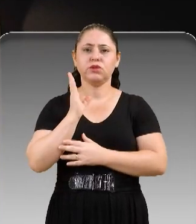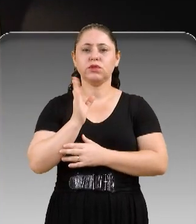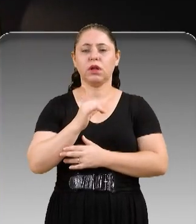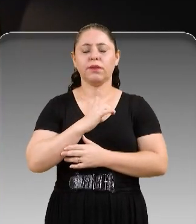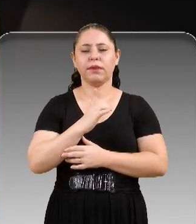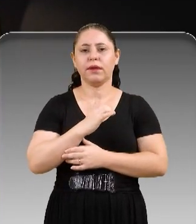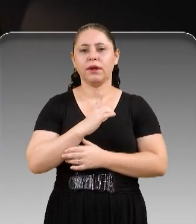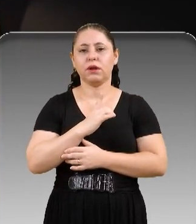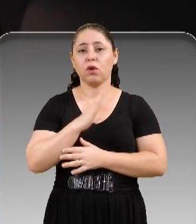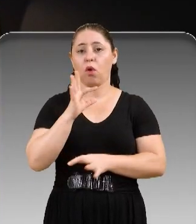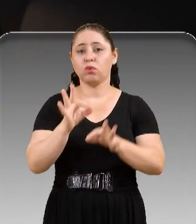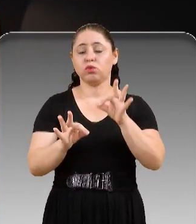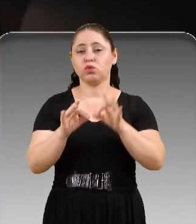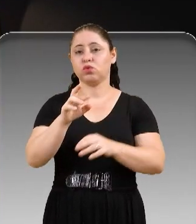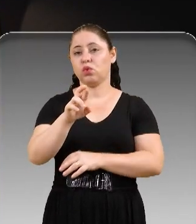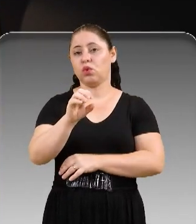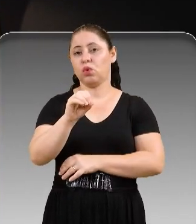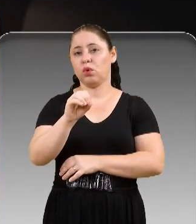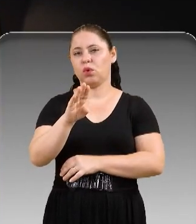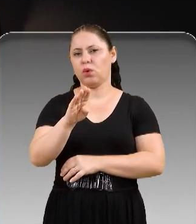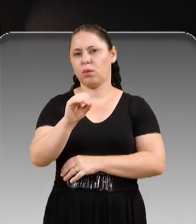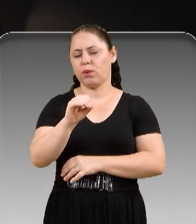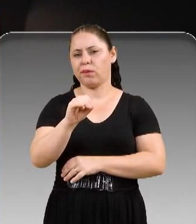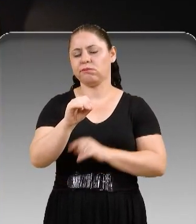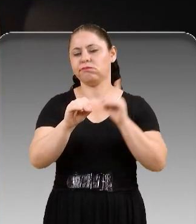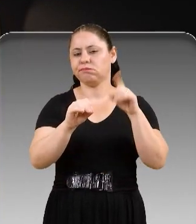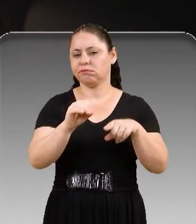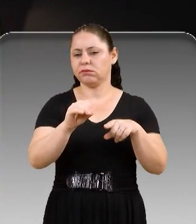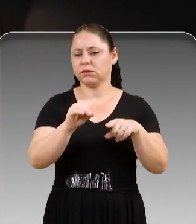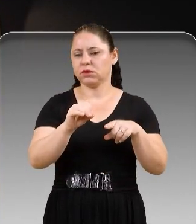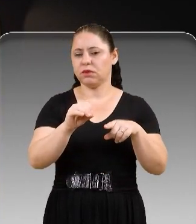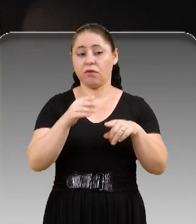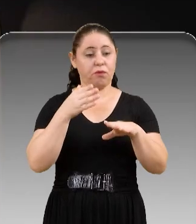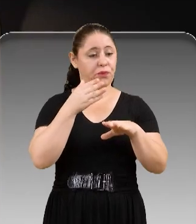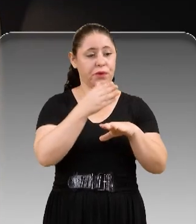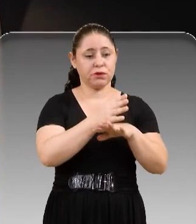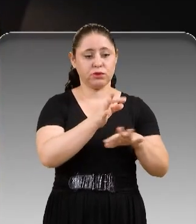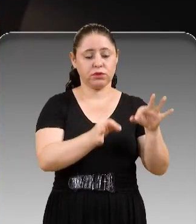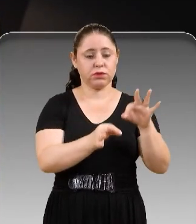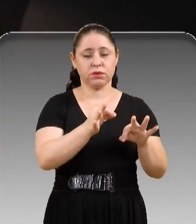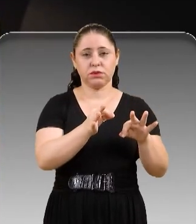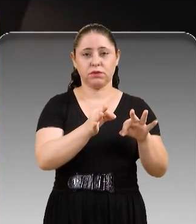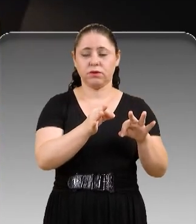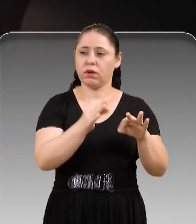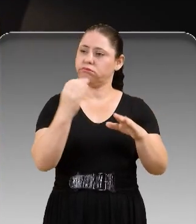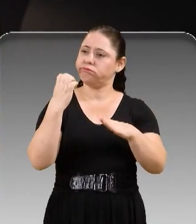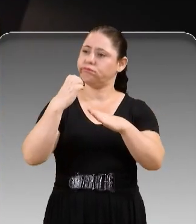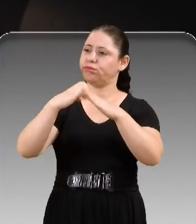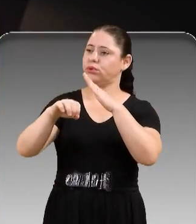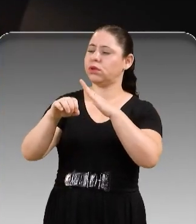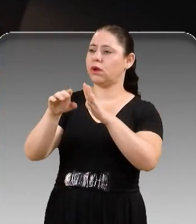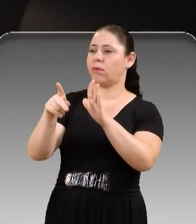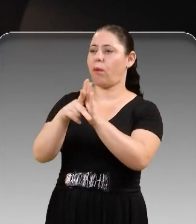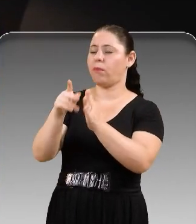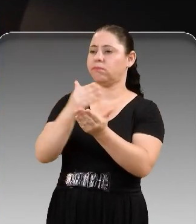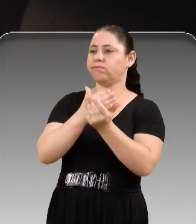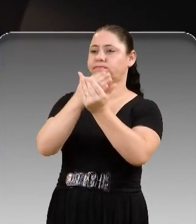já criaram um juiz robô. Então, ao invés de você ir ao judiciário, você